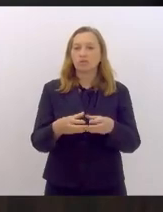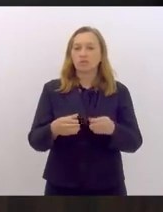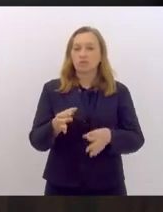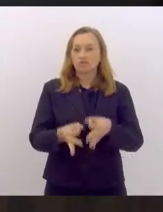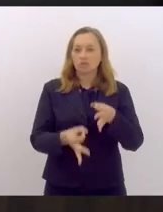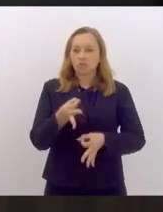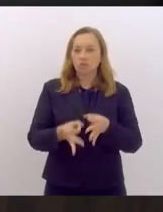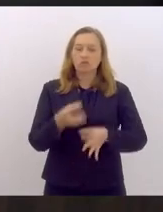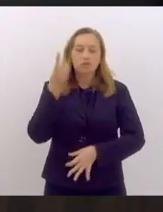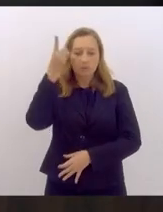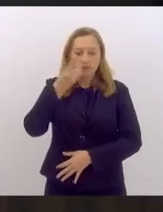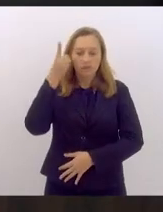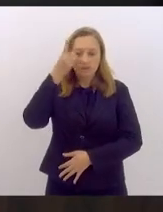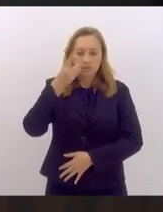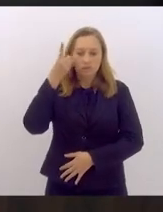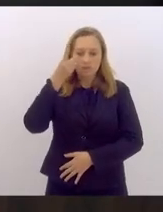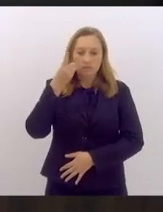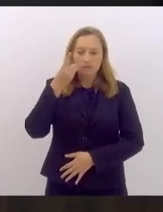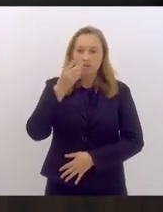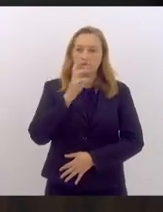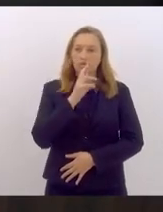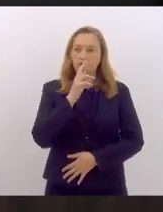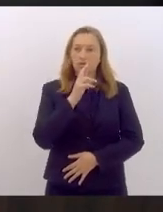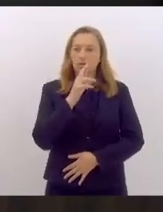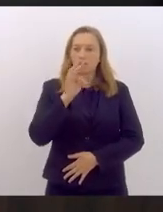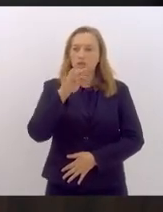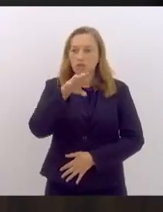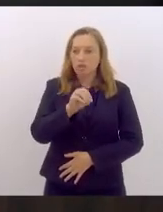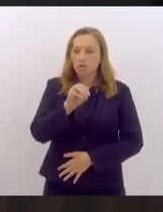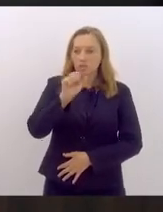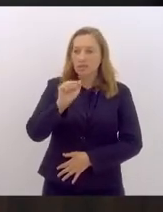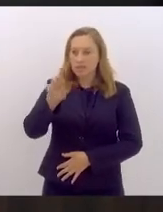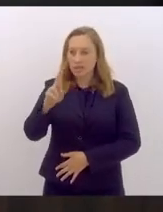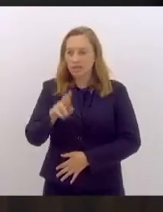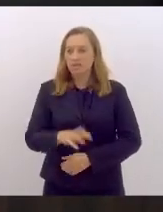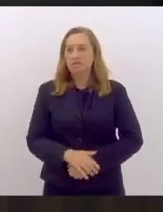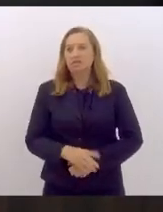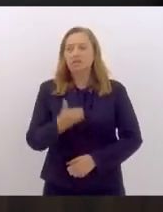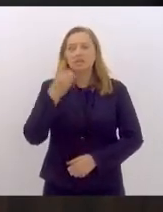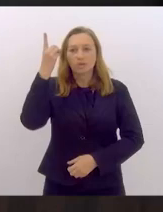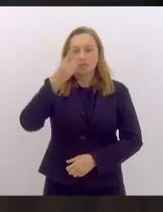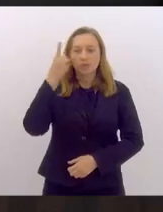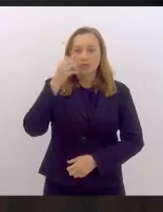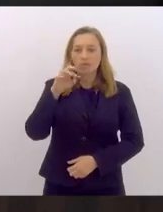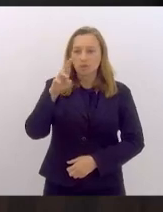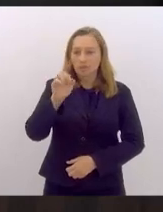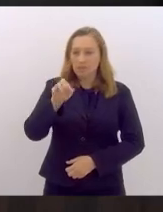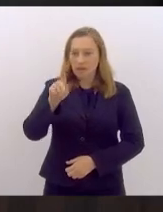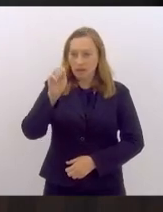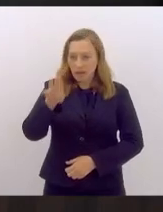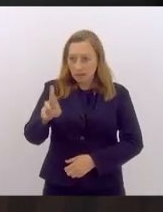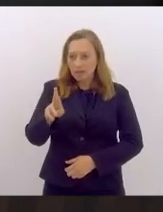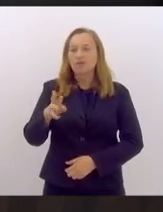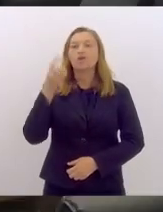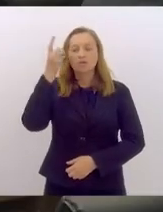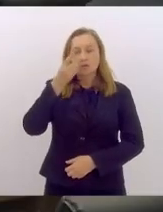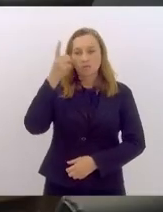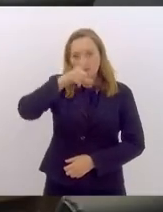Justiça, deputado Rodrigo Bacelar. Deputado Rodrigo Bacelar. Deputado Luiz Paulo.